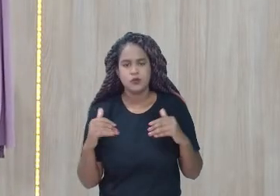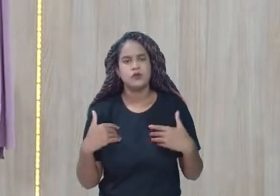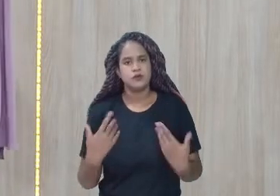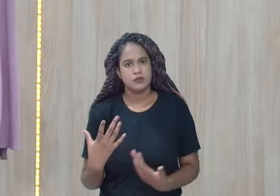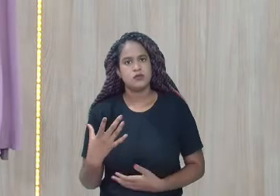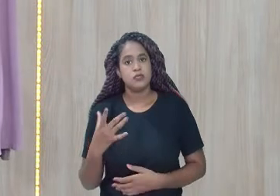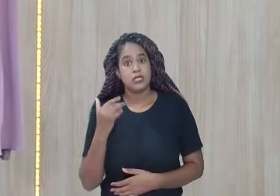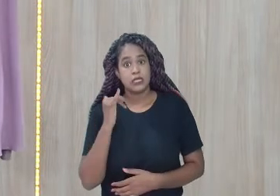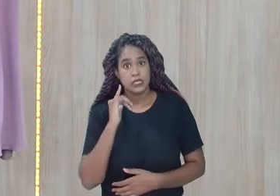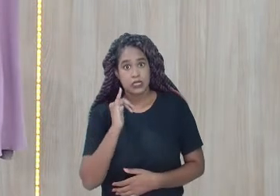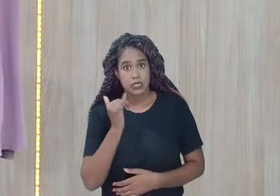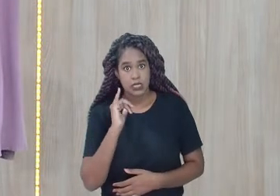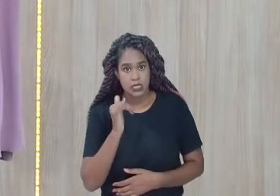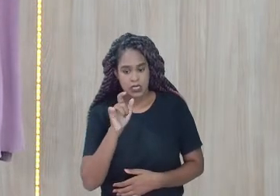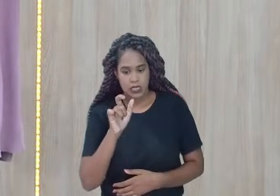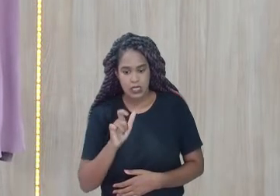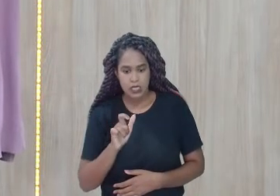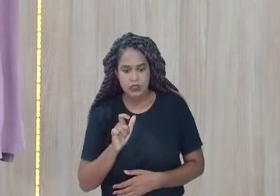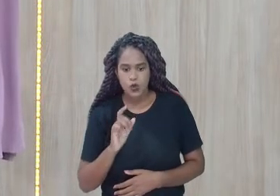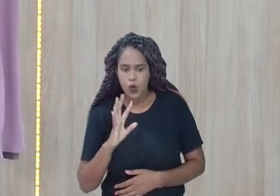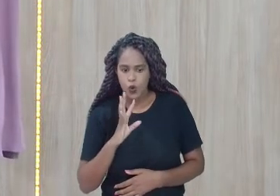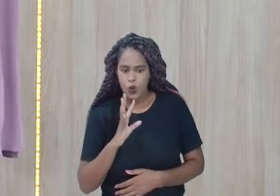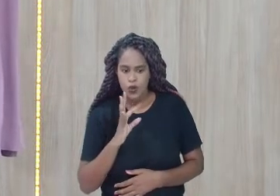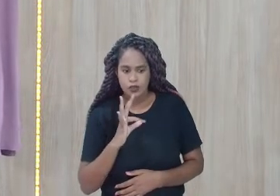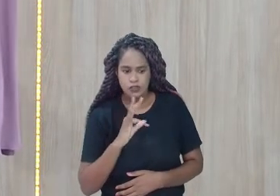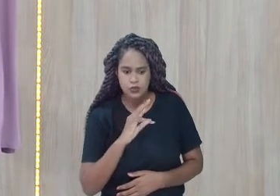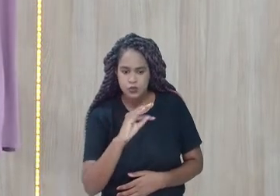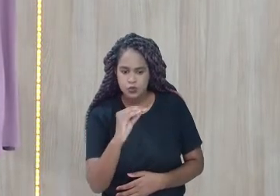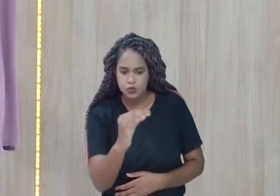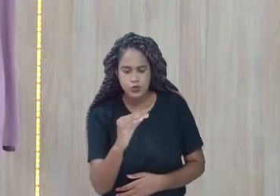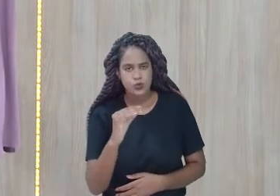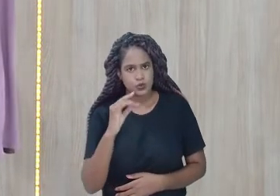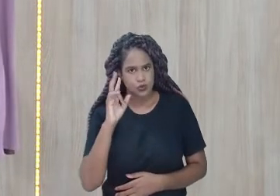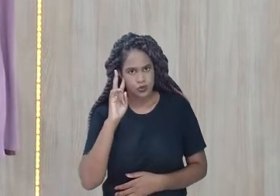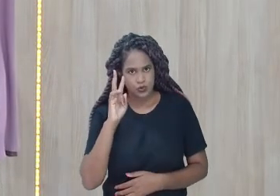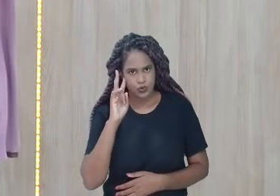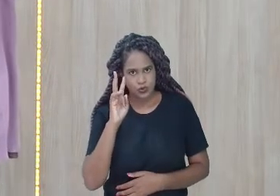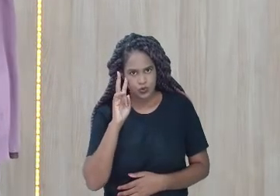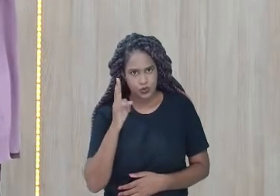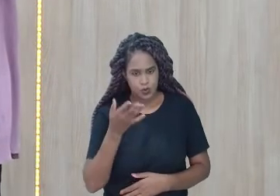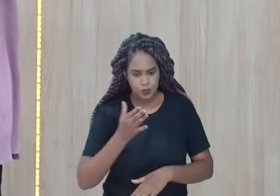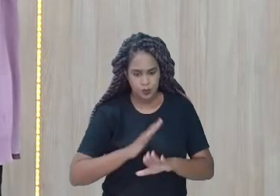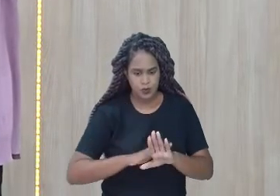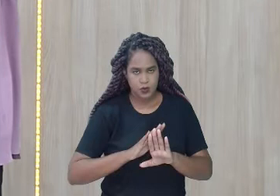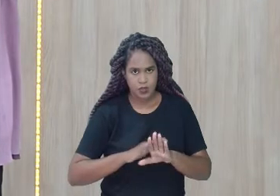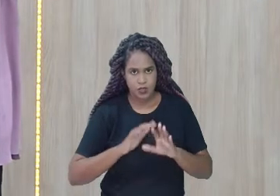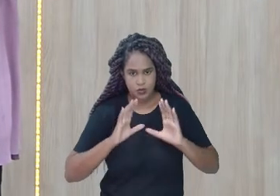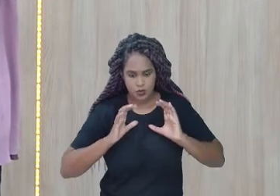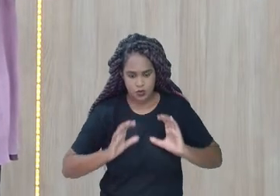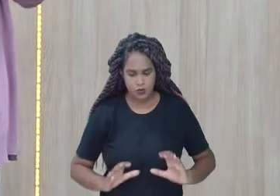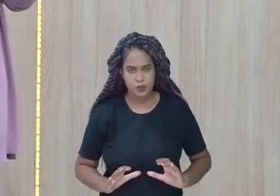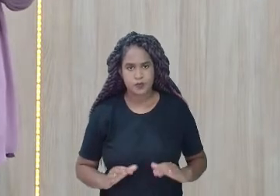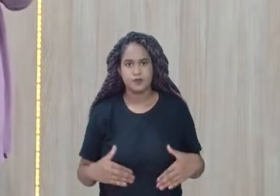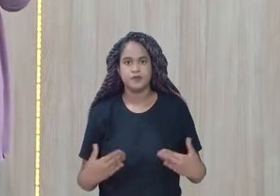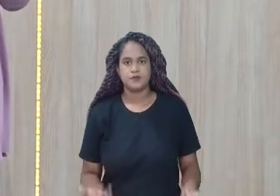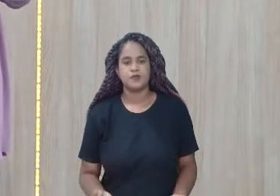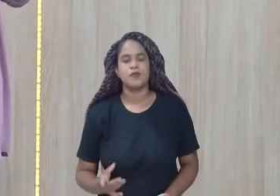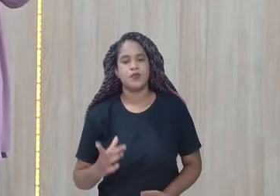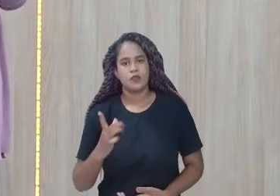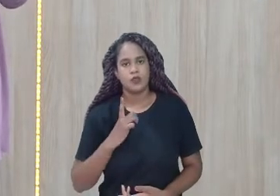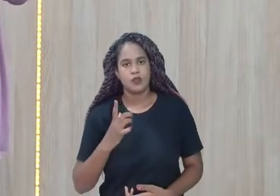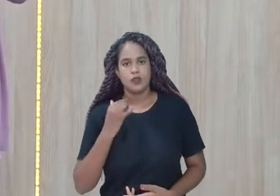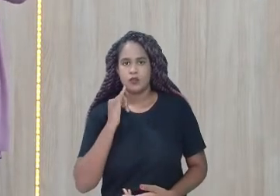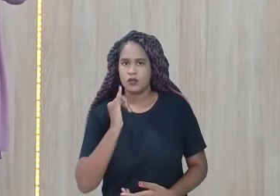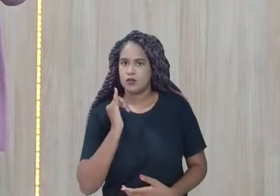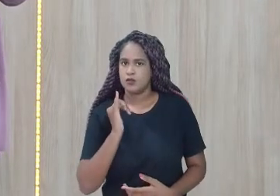narrador super potente, que conhece a intenção por trás das atitudes da personagem, a gente tem um